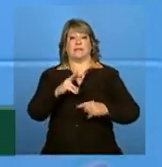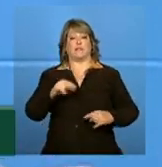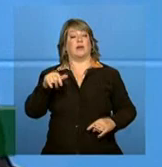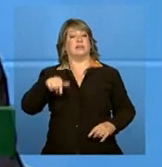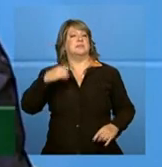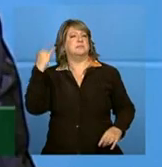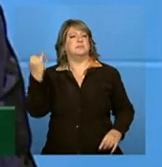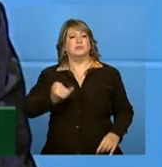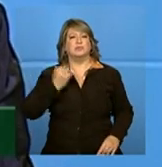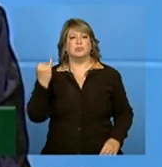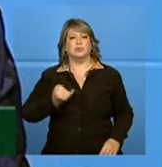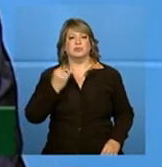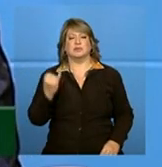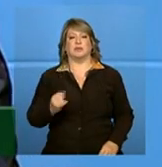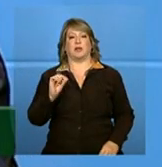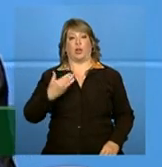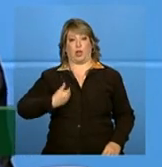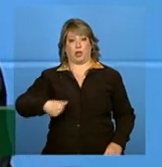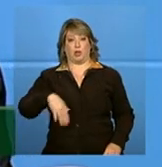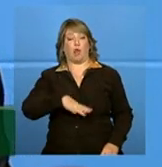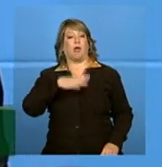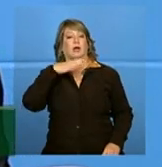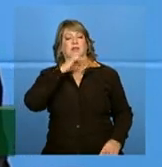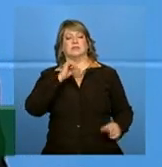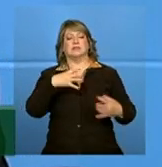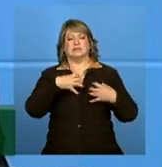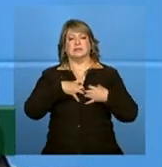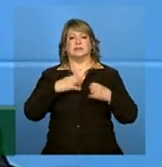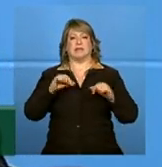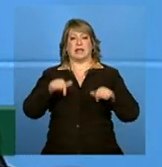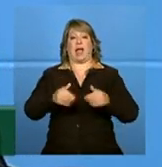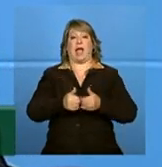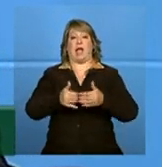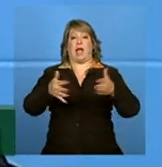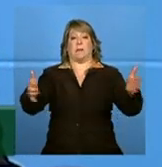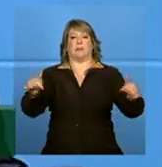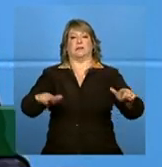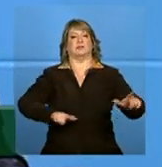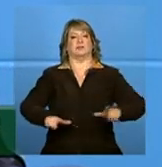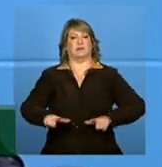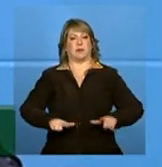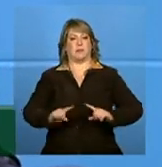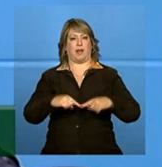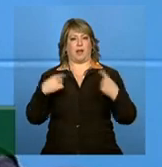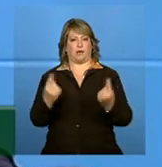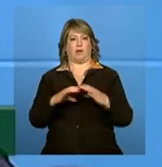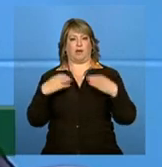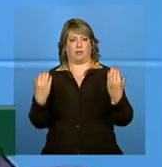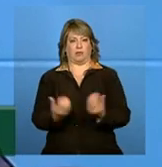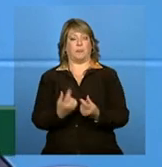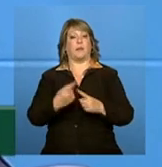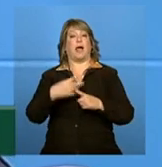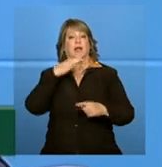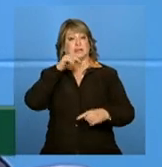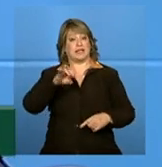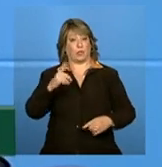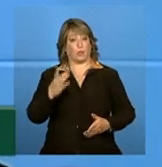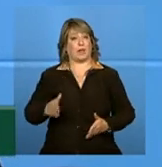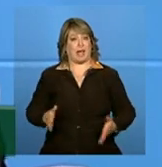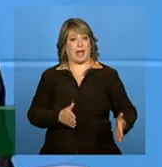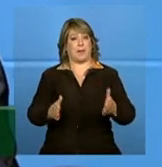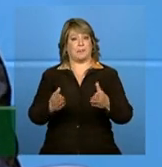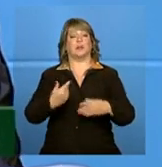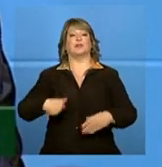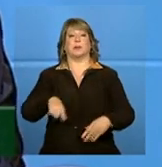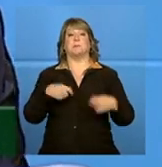valor importante que a gente retenha nessa abertura dos trabalhos, porque eu acho que esse é um caminho que temos que construir